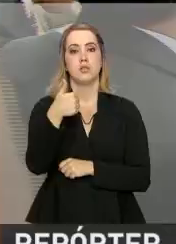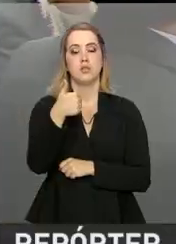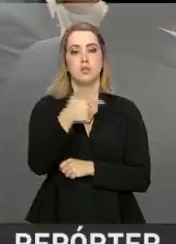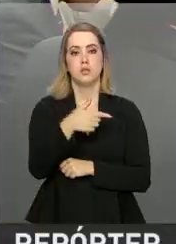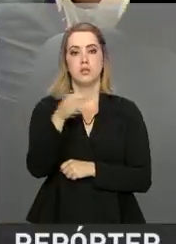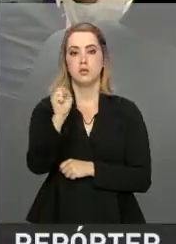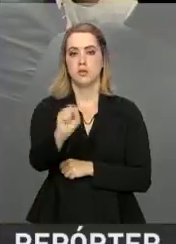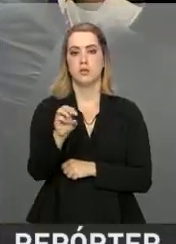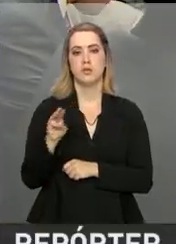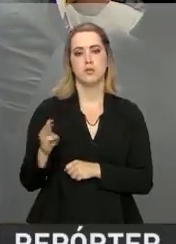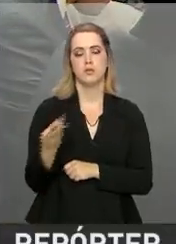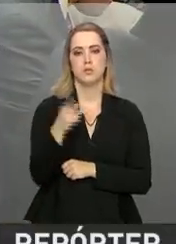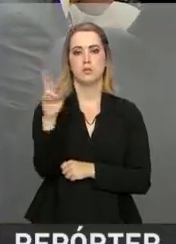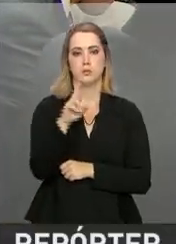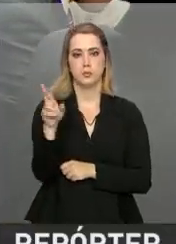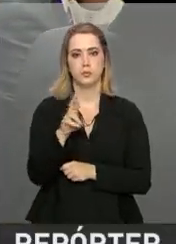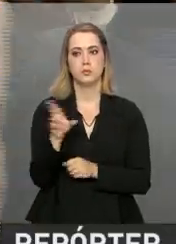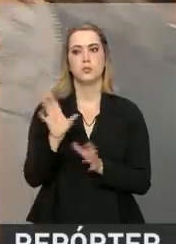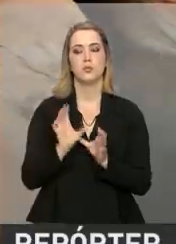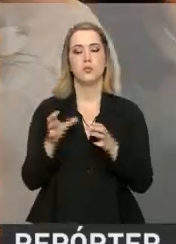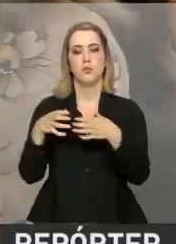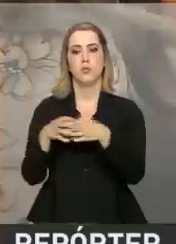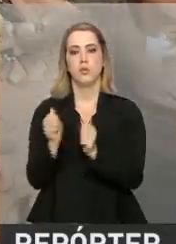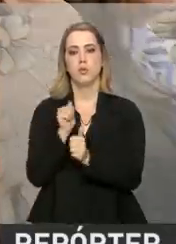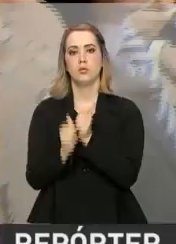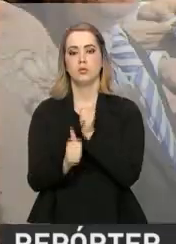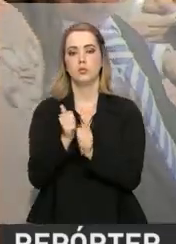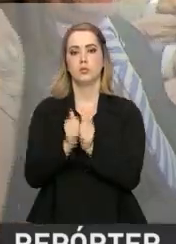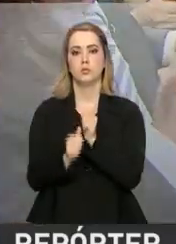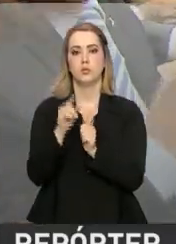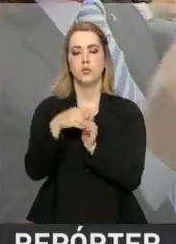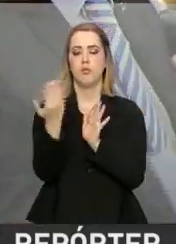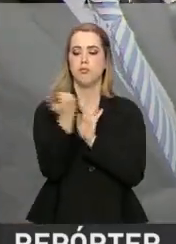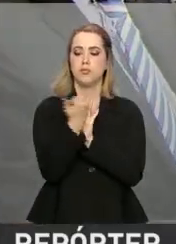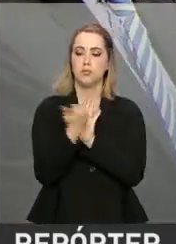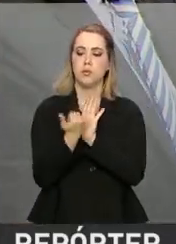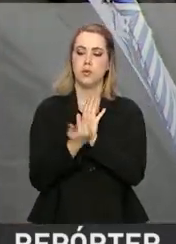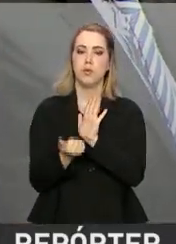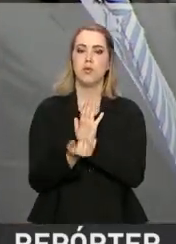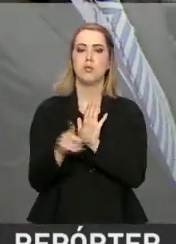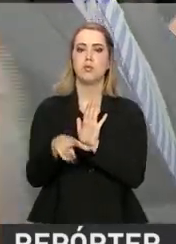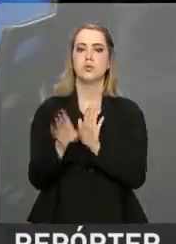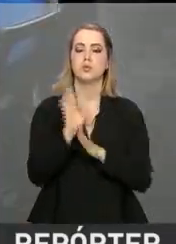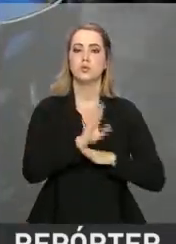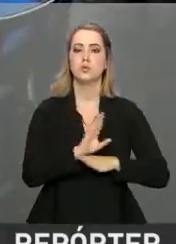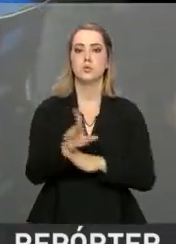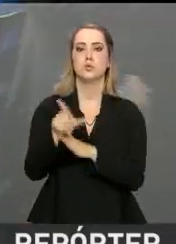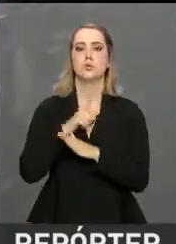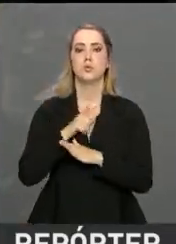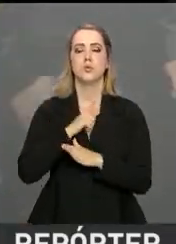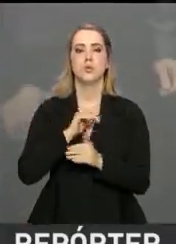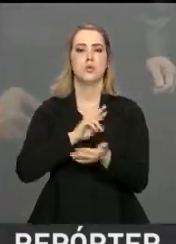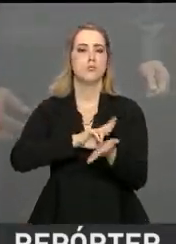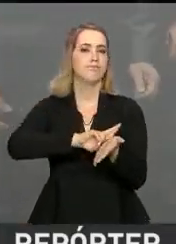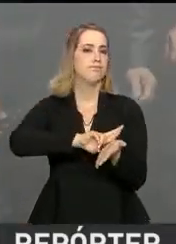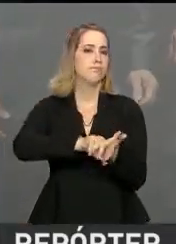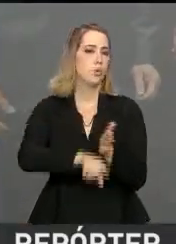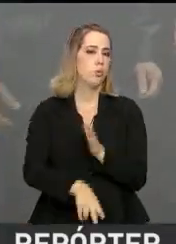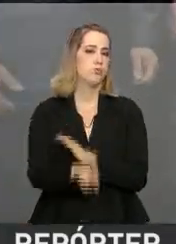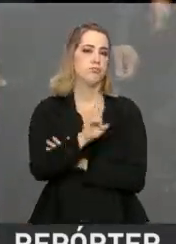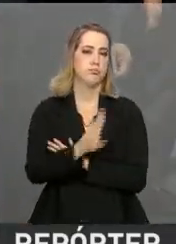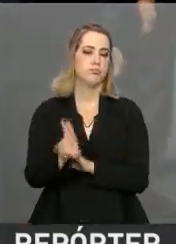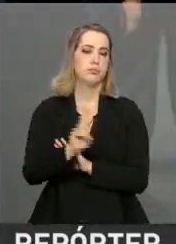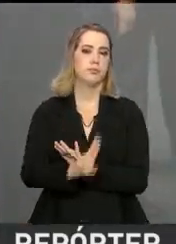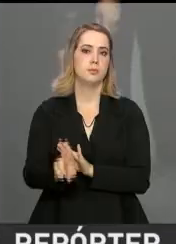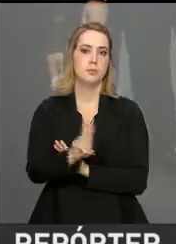de reais em times de futebol a lista de clubes patrocinados pelo blog pelo banco inclui o atlético mineiro bahia